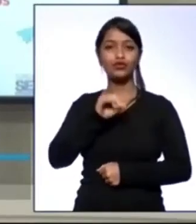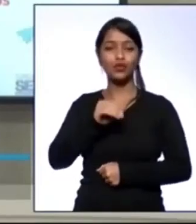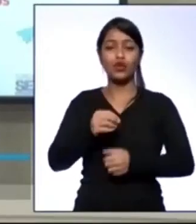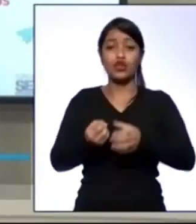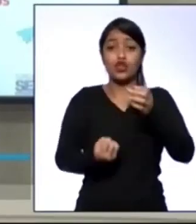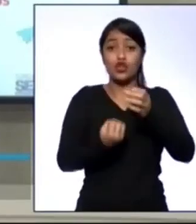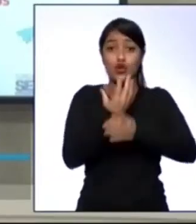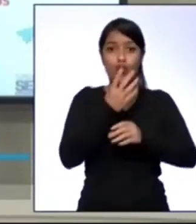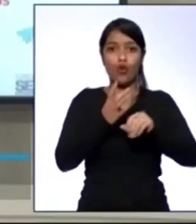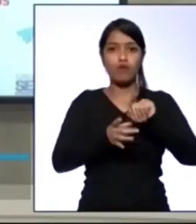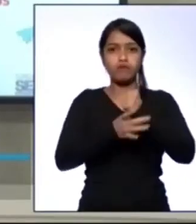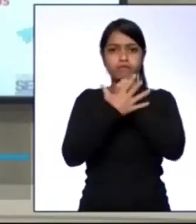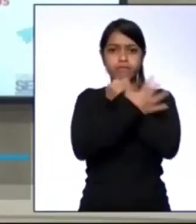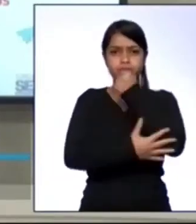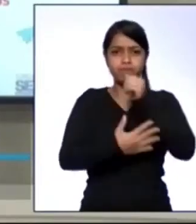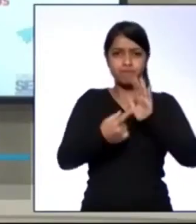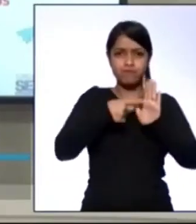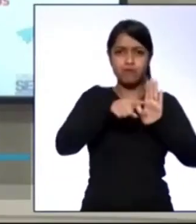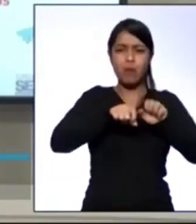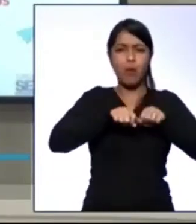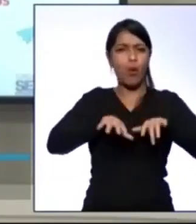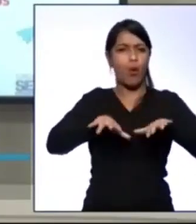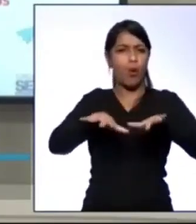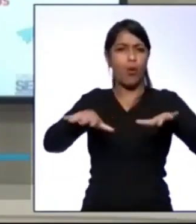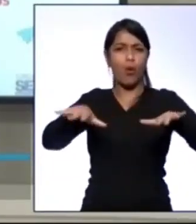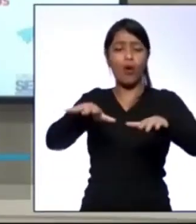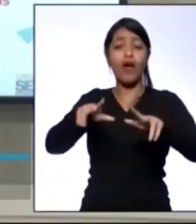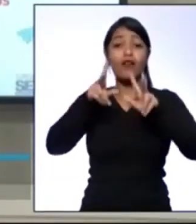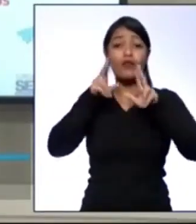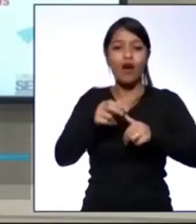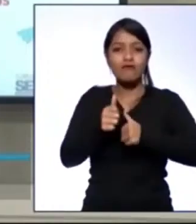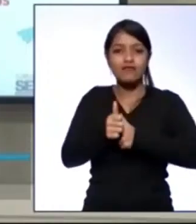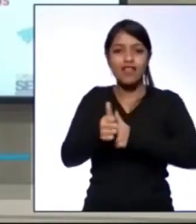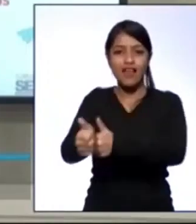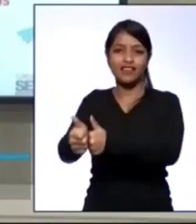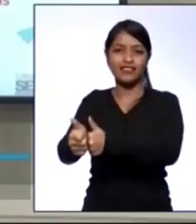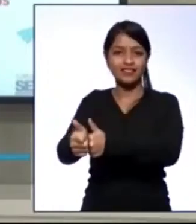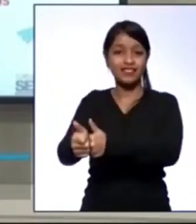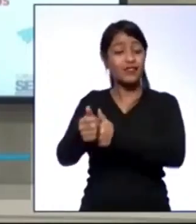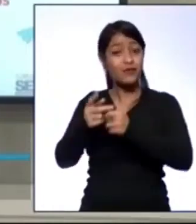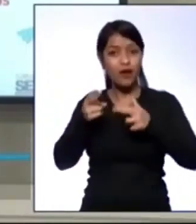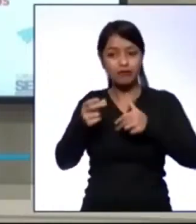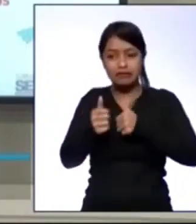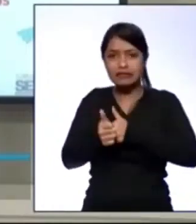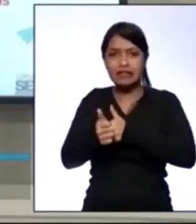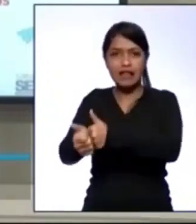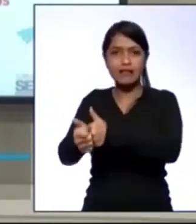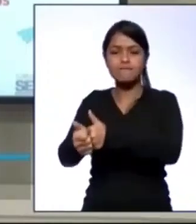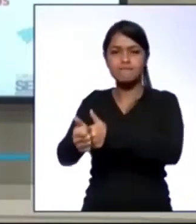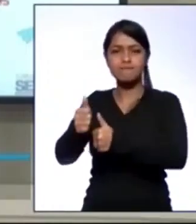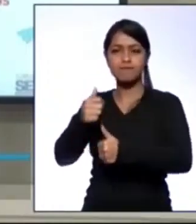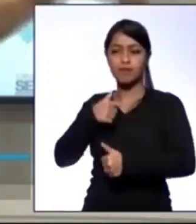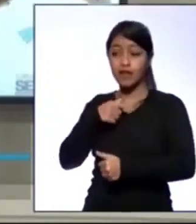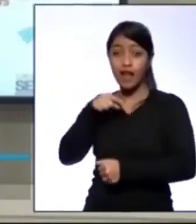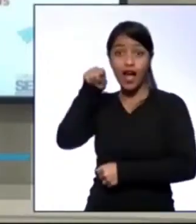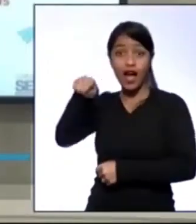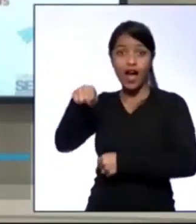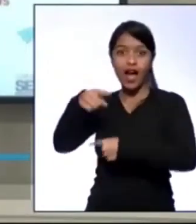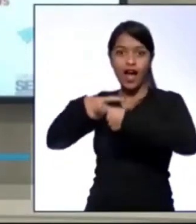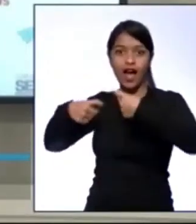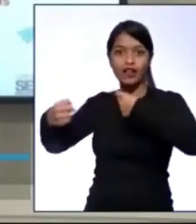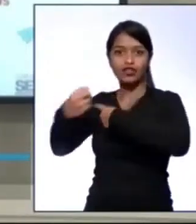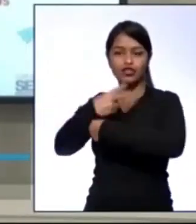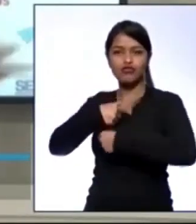teleguiados. Esses anticorpos são mísseis teleguiados. Por que teleguiado? Porque ele sabe quem que ele vai atingir, ele tem que pegar aquele antígeno daquele